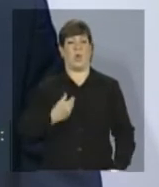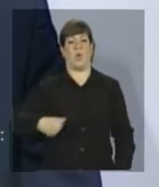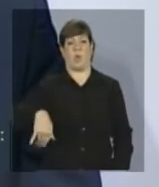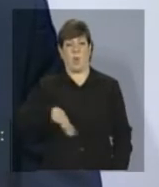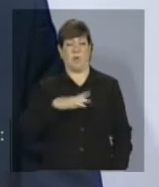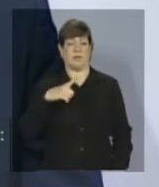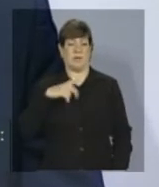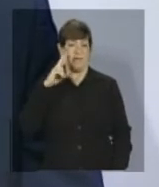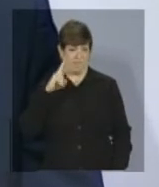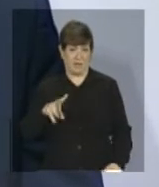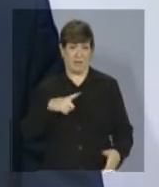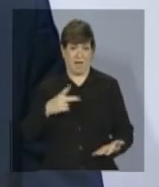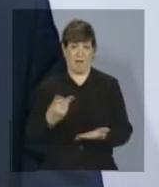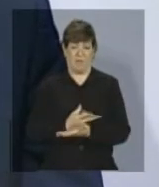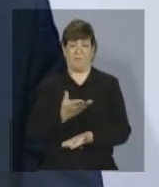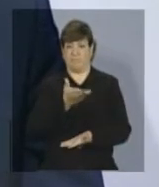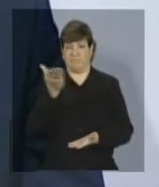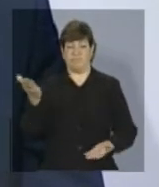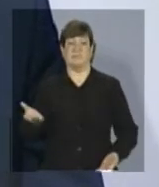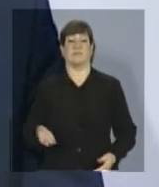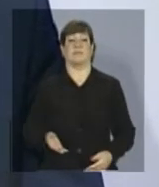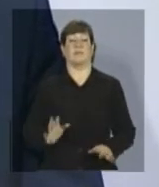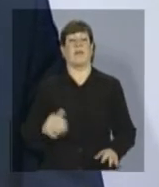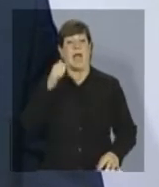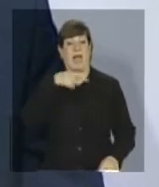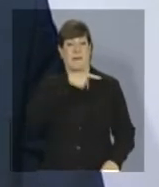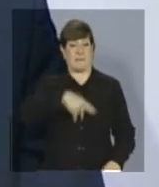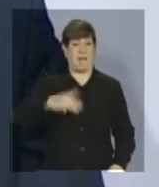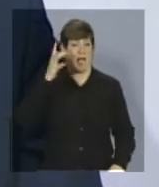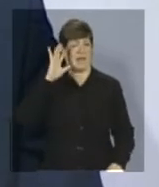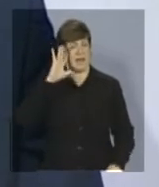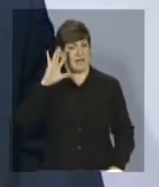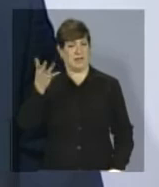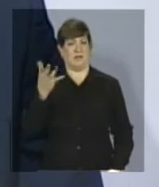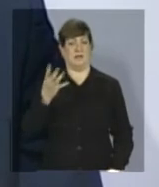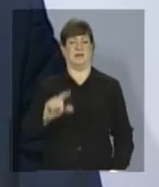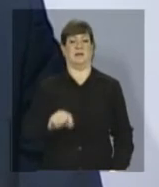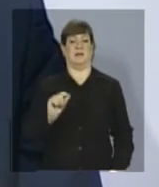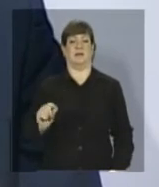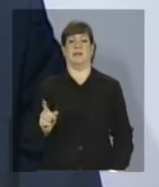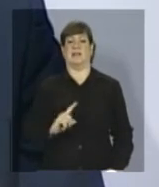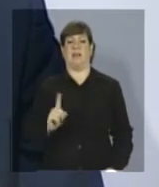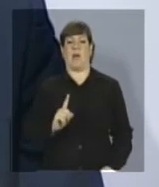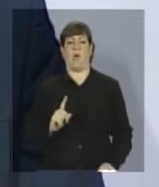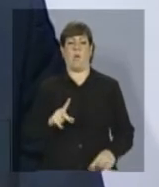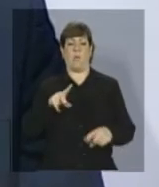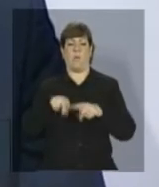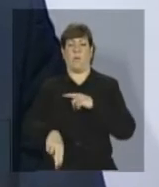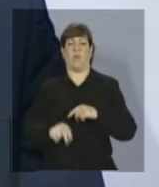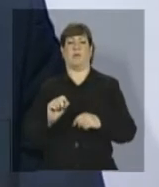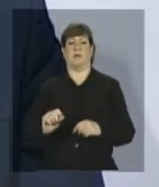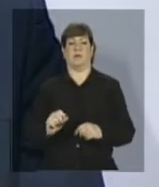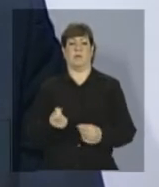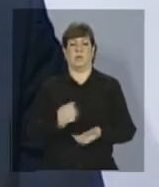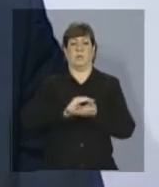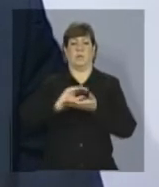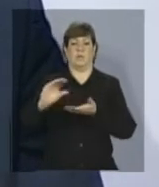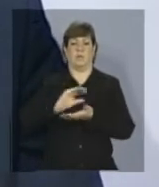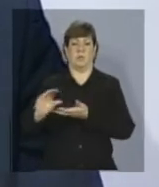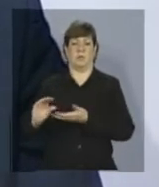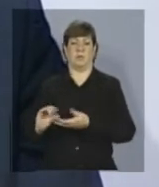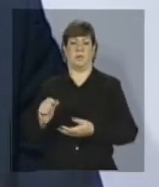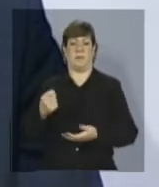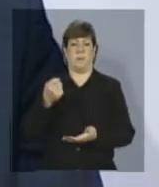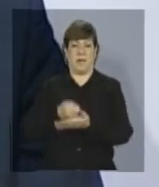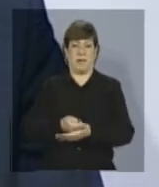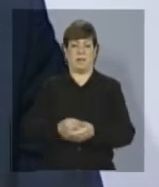estamos acompanhando, a presidenta decidiu não contingenciar os recursos destinados a pagamento de desapropriação